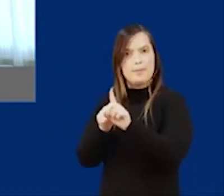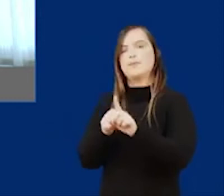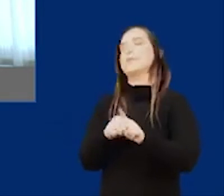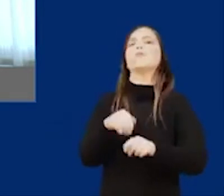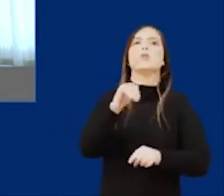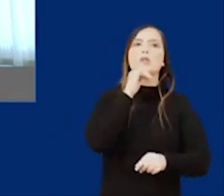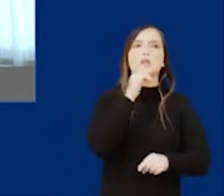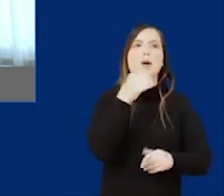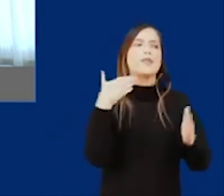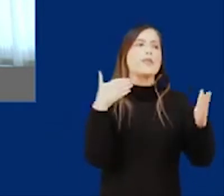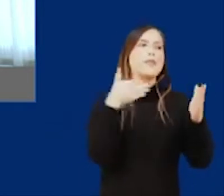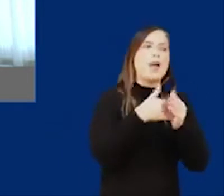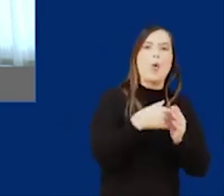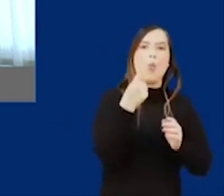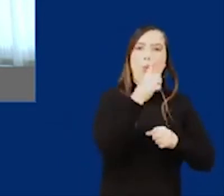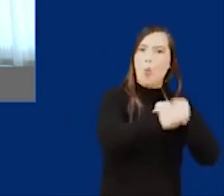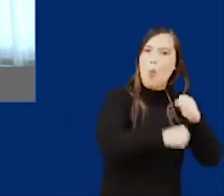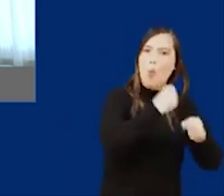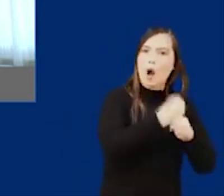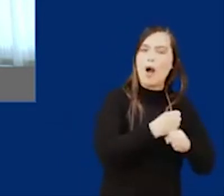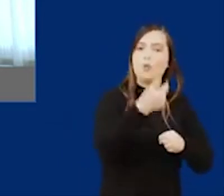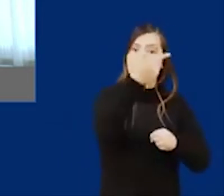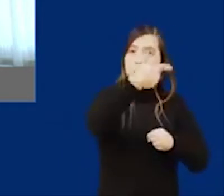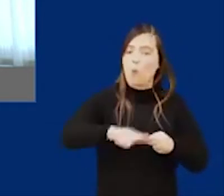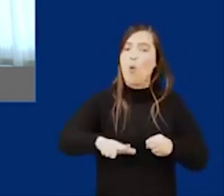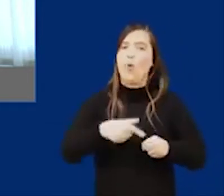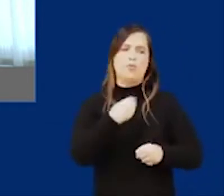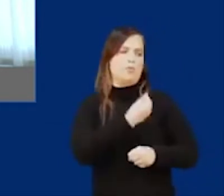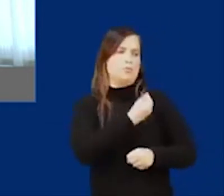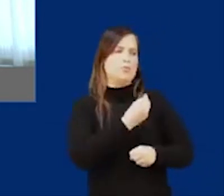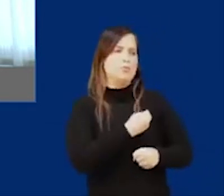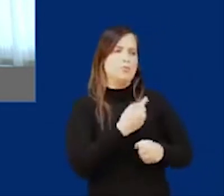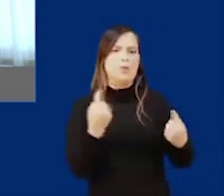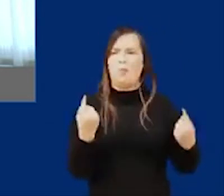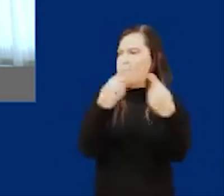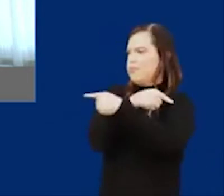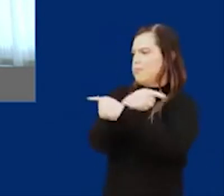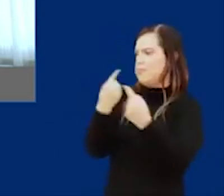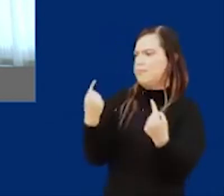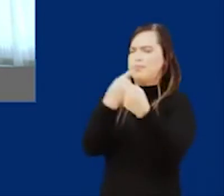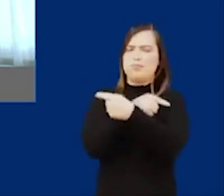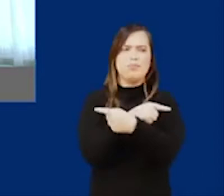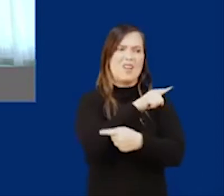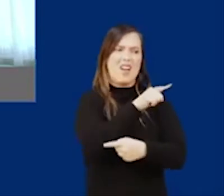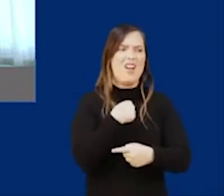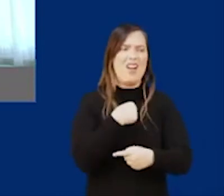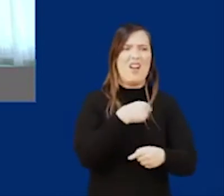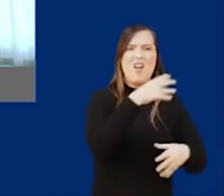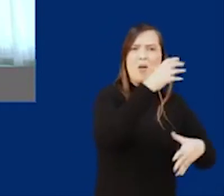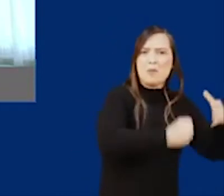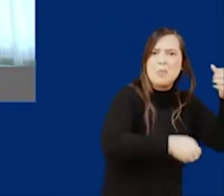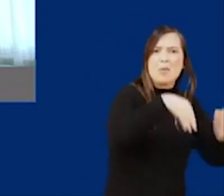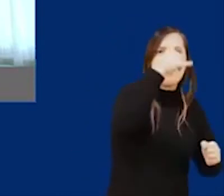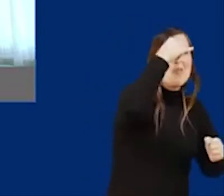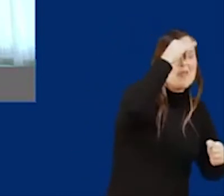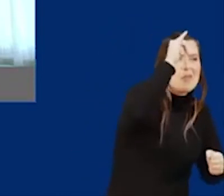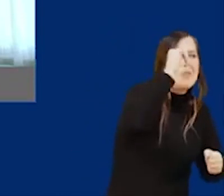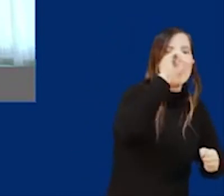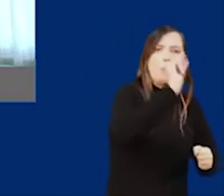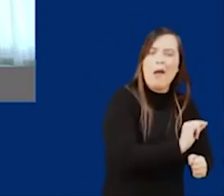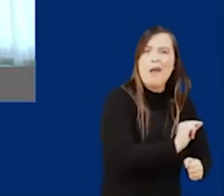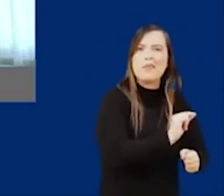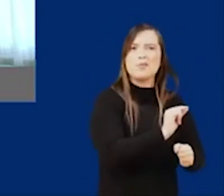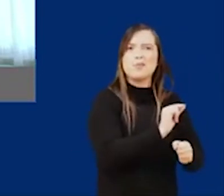chegar aos 12, esse segundo semestre de vida, há controvérsias de o quanto que o leite de vaca continua sendo menos